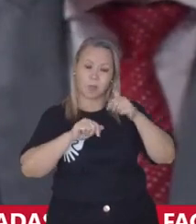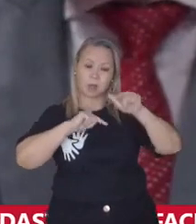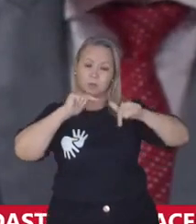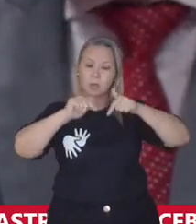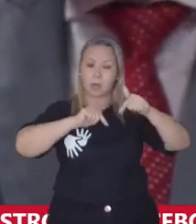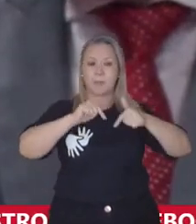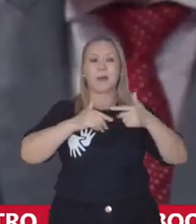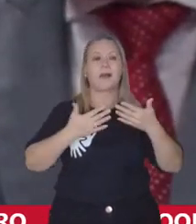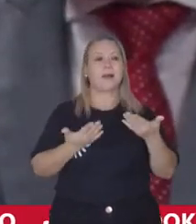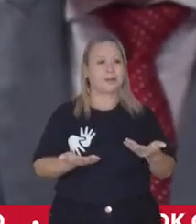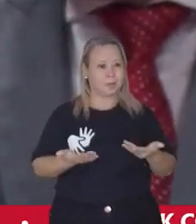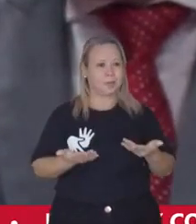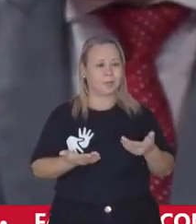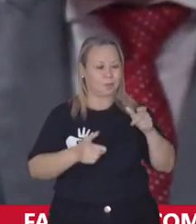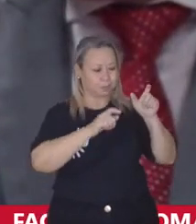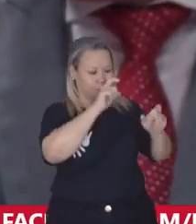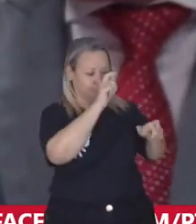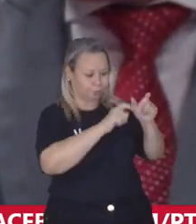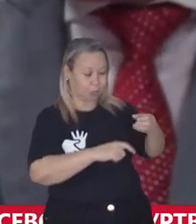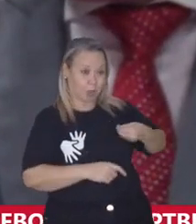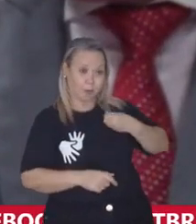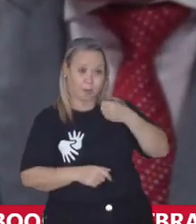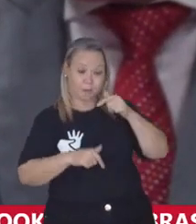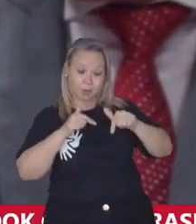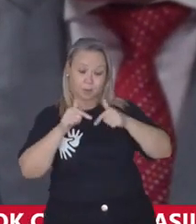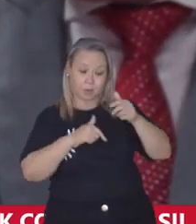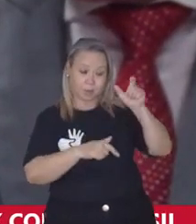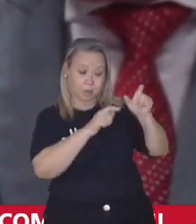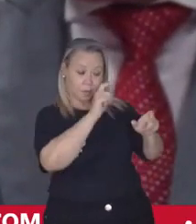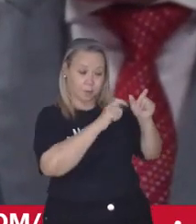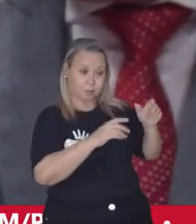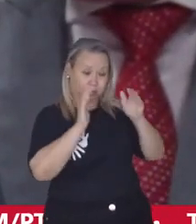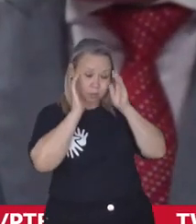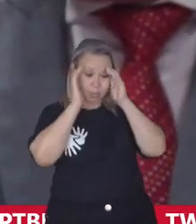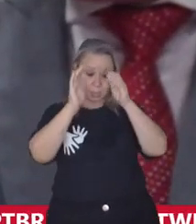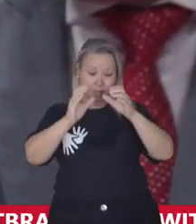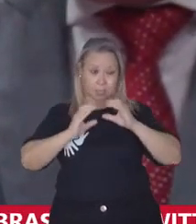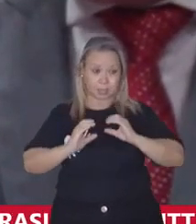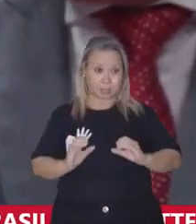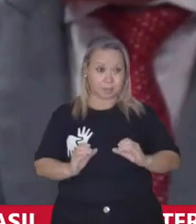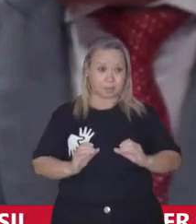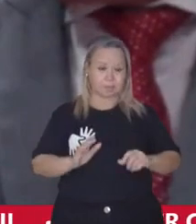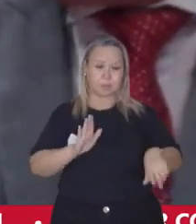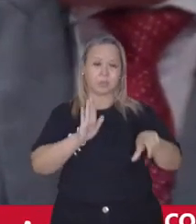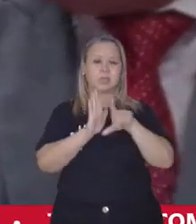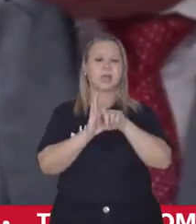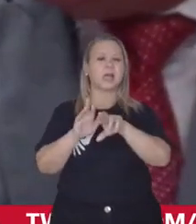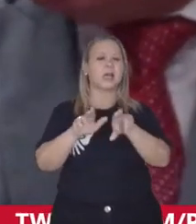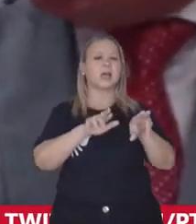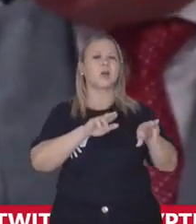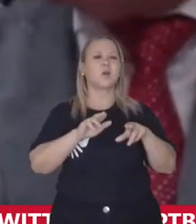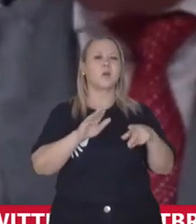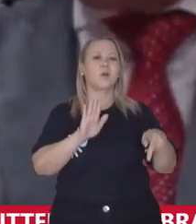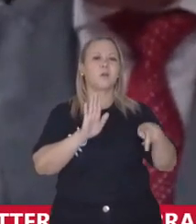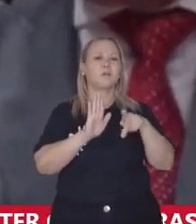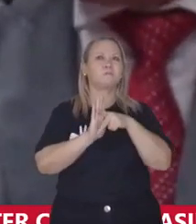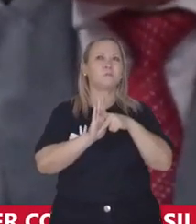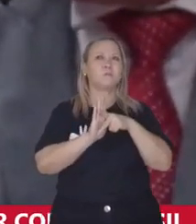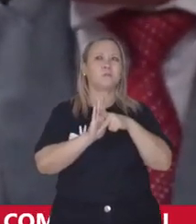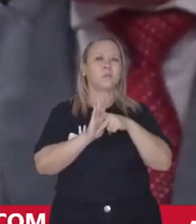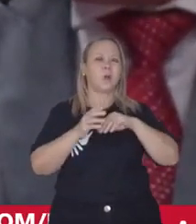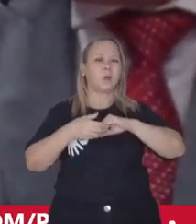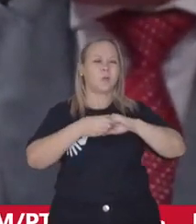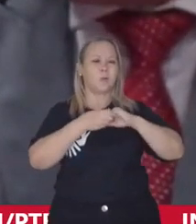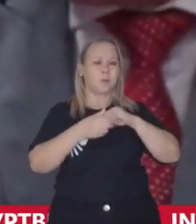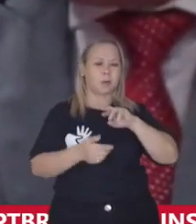trabalhador, a vida do trabalhador em dignidade e cidadania. Leis como o próprio companheiro